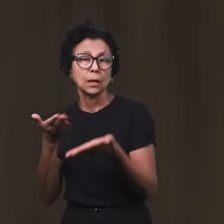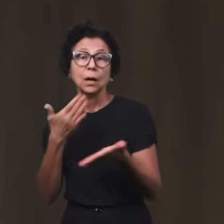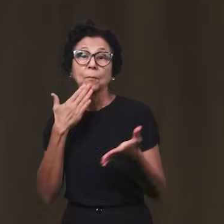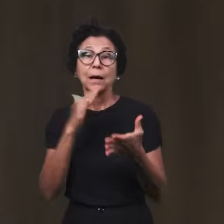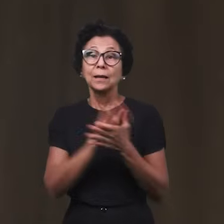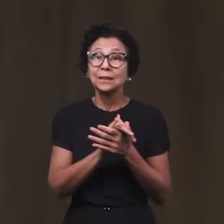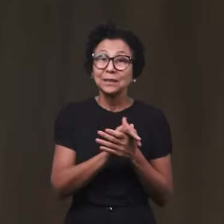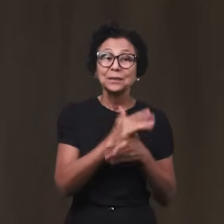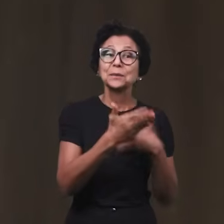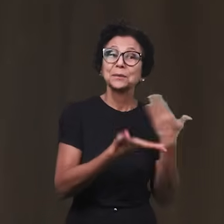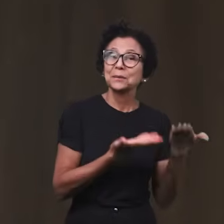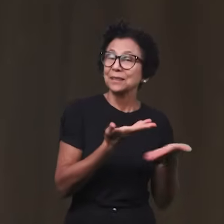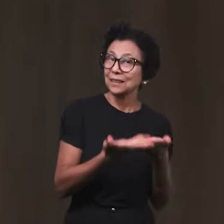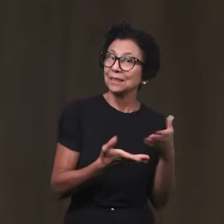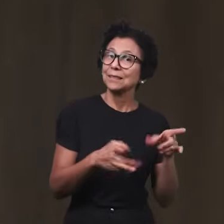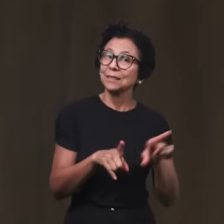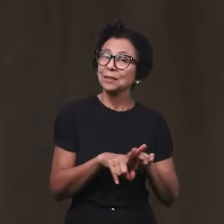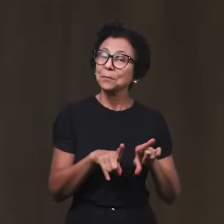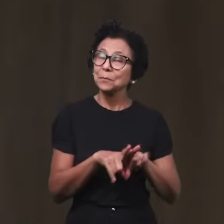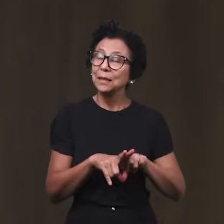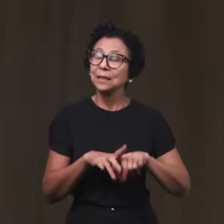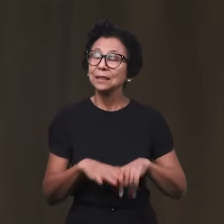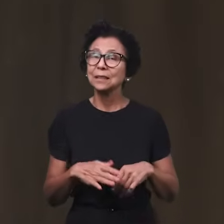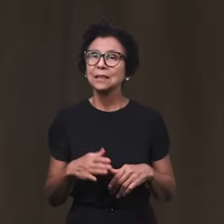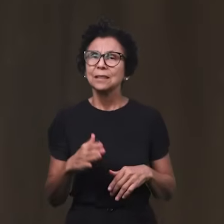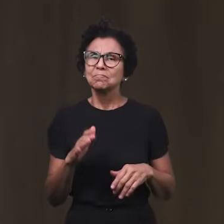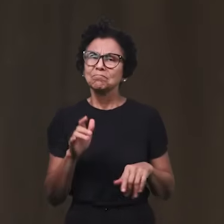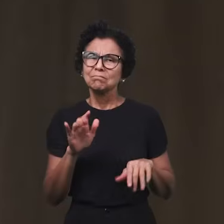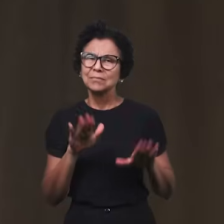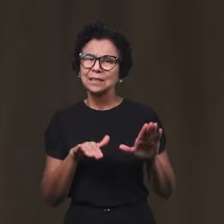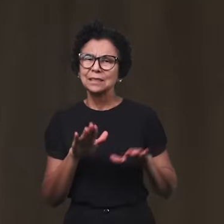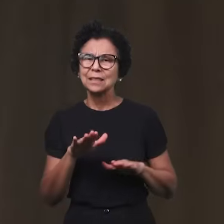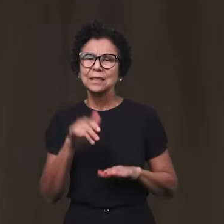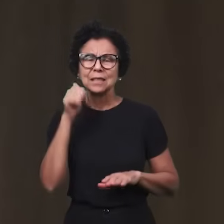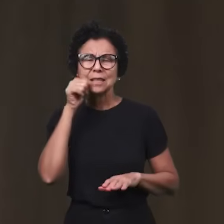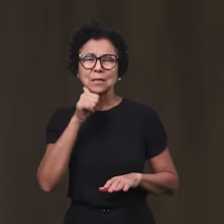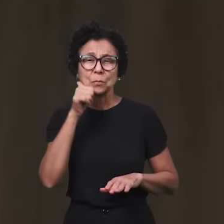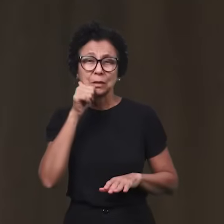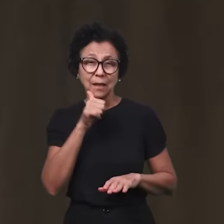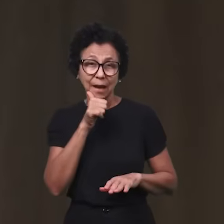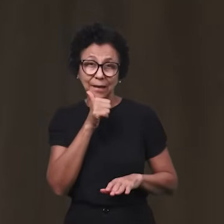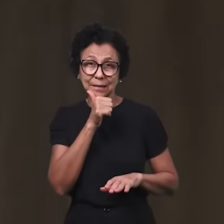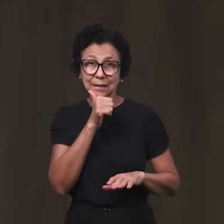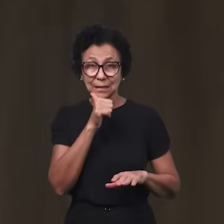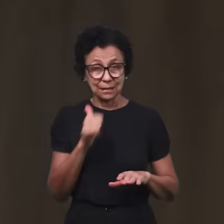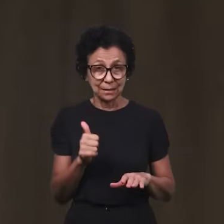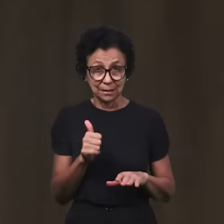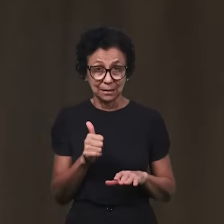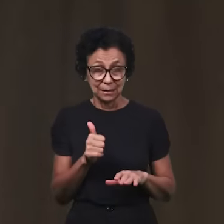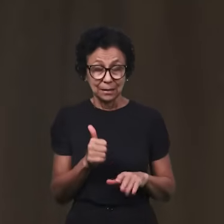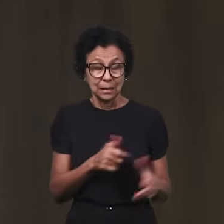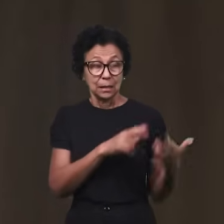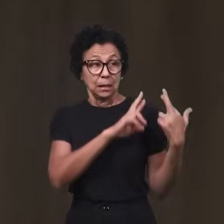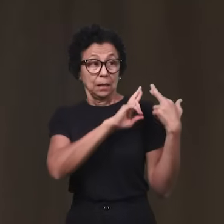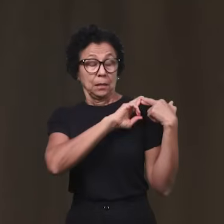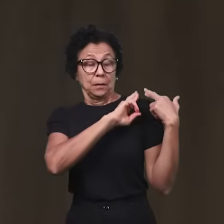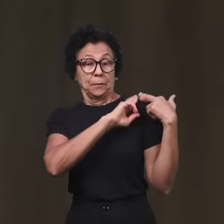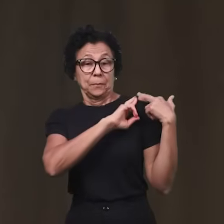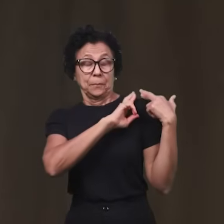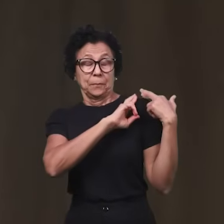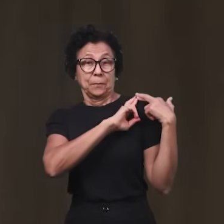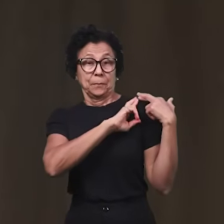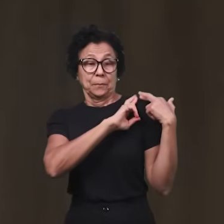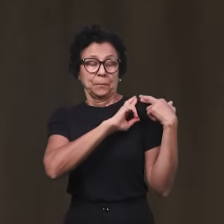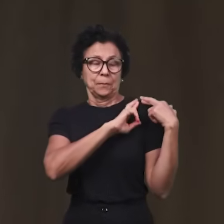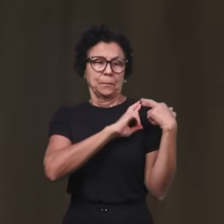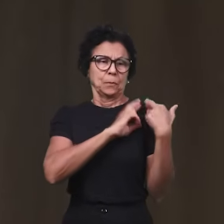Então, muitas vezes, é até um alerta aqui, muitas vezes as mulheres começam a ter tanto cuidado com as suas responsabilidades,